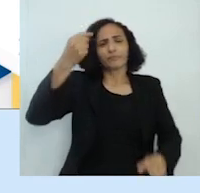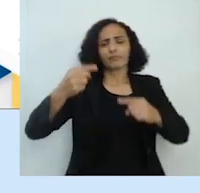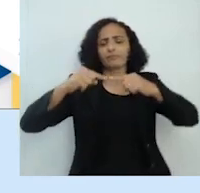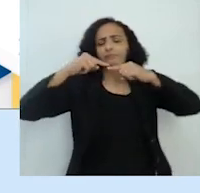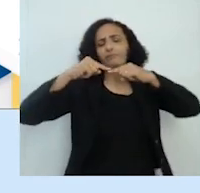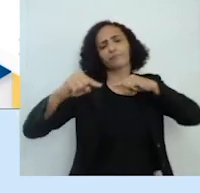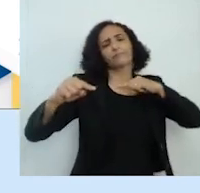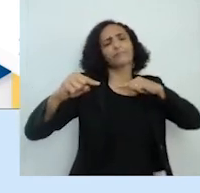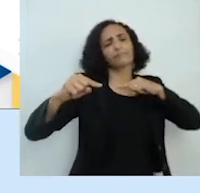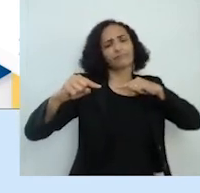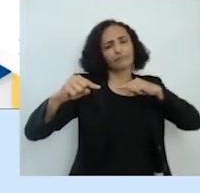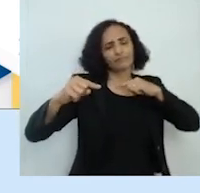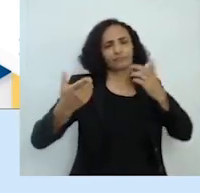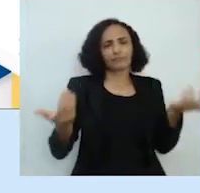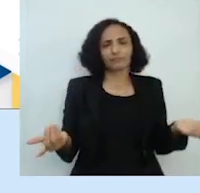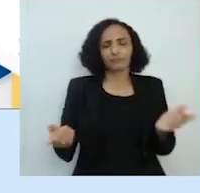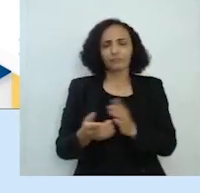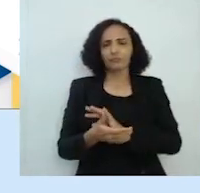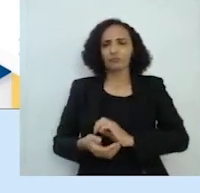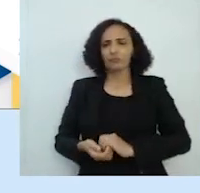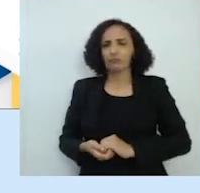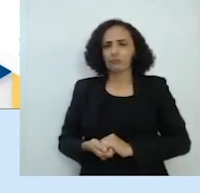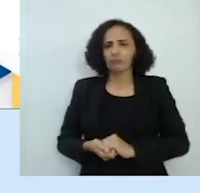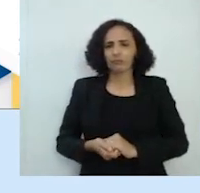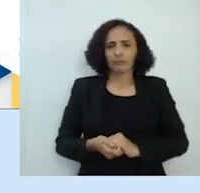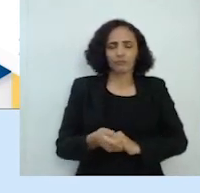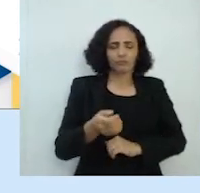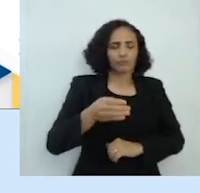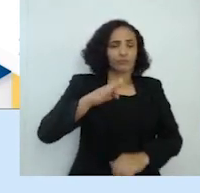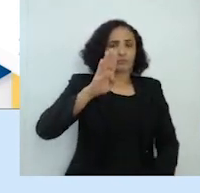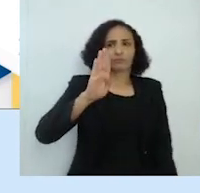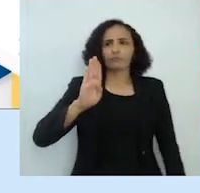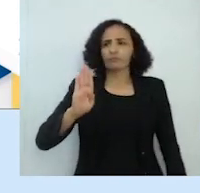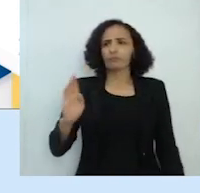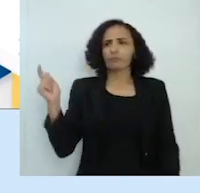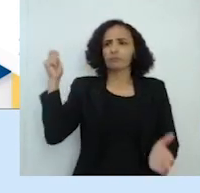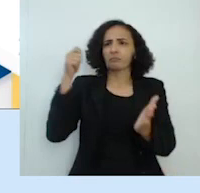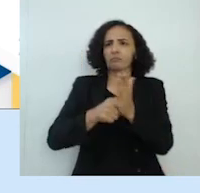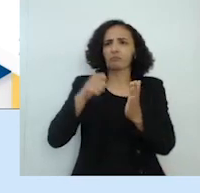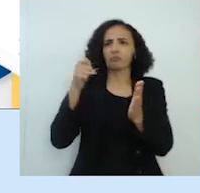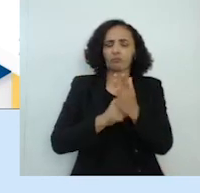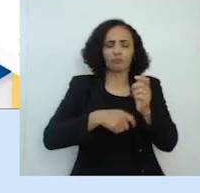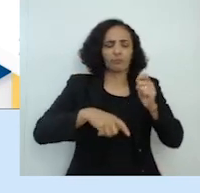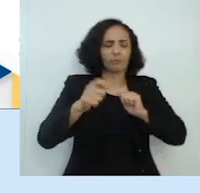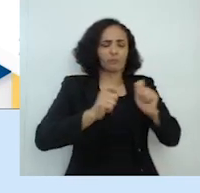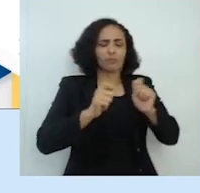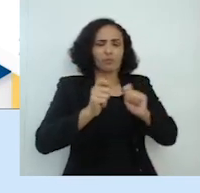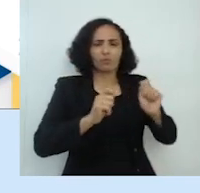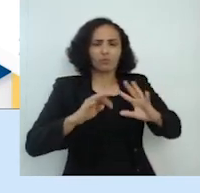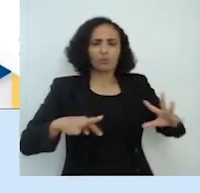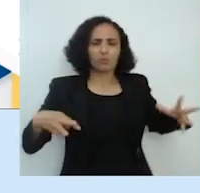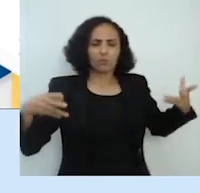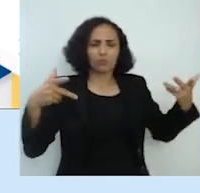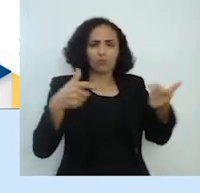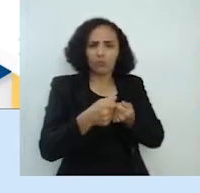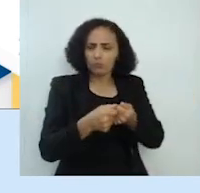certo? B, ditadura do proletariado e organização de sovietes.